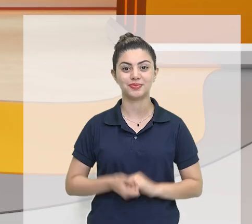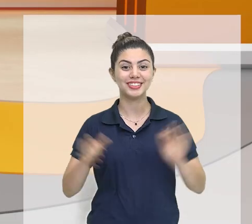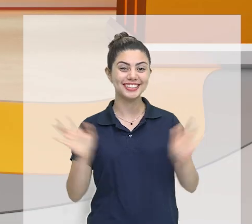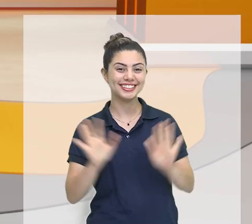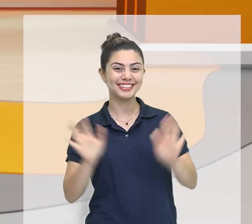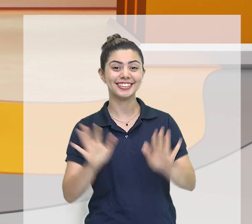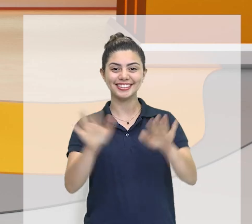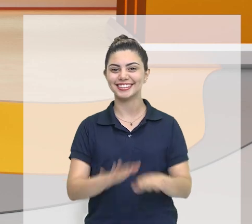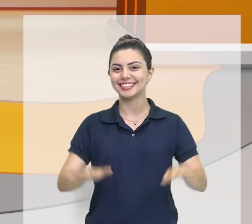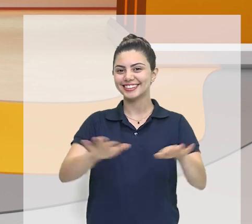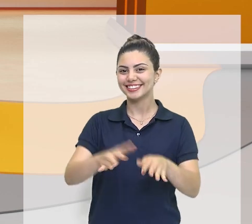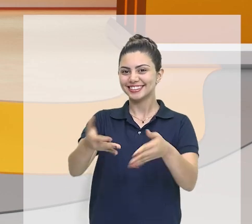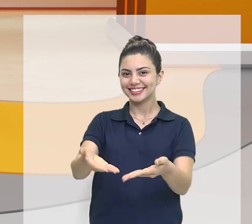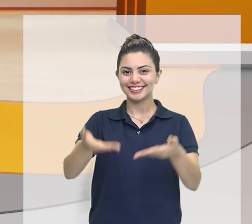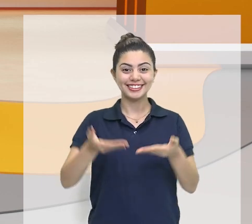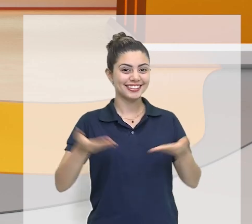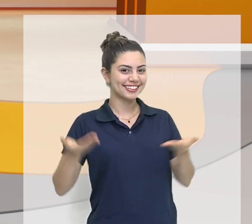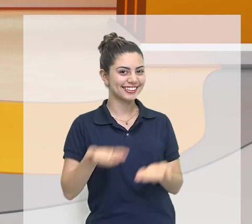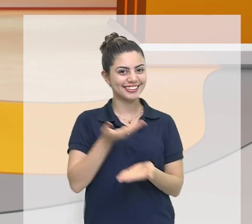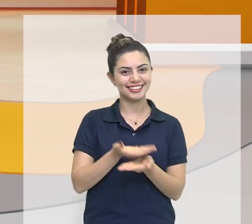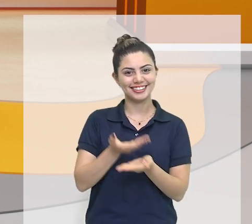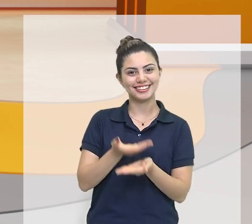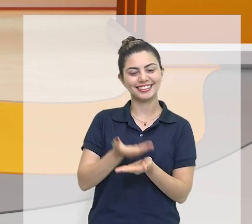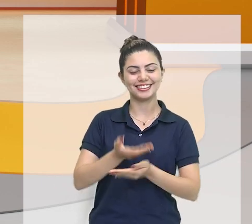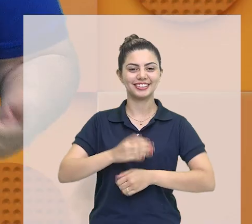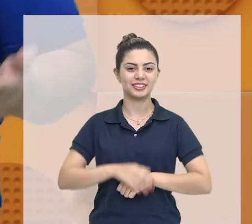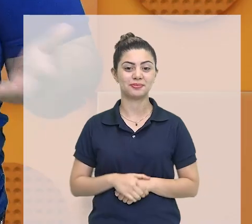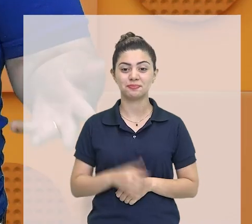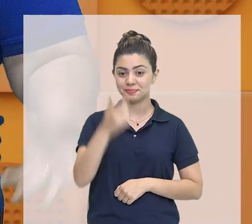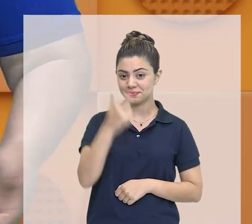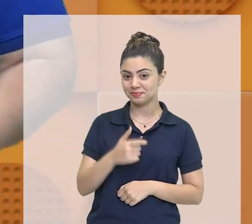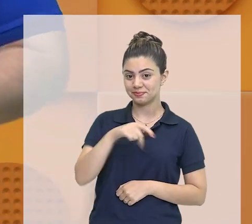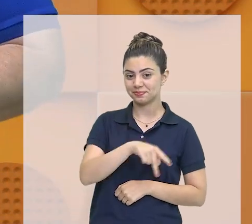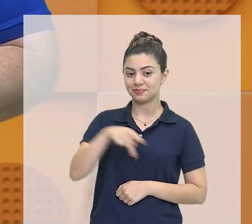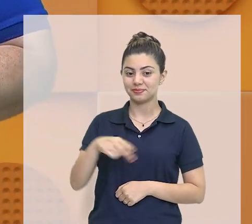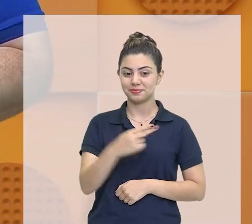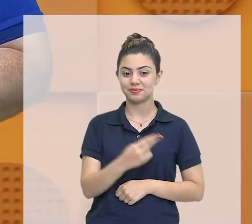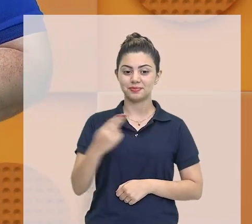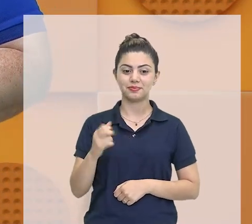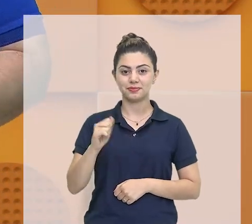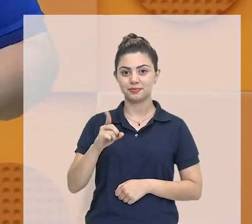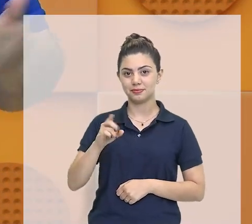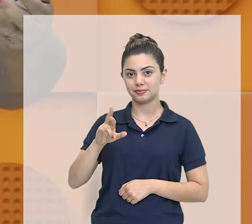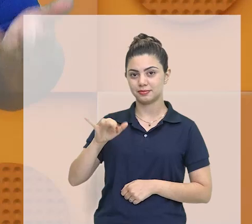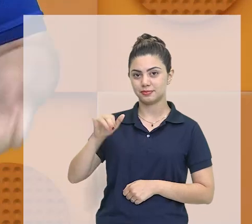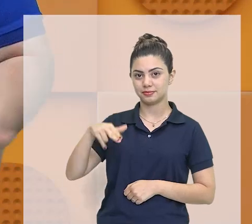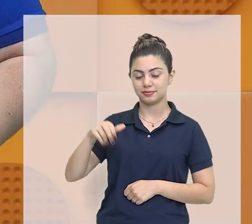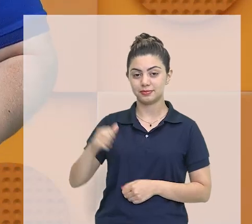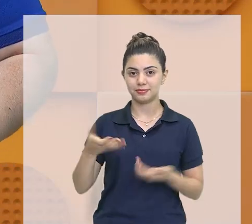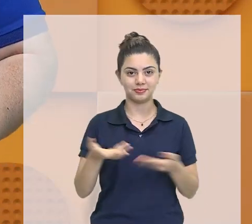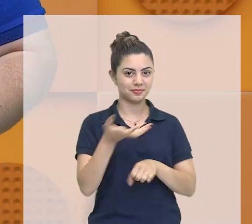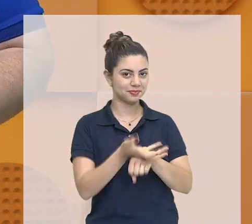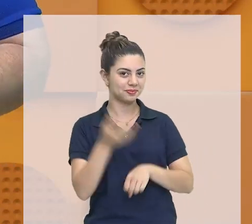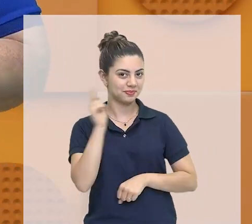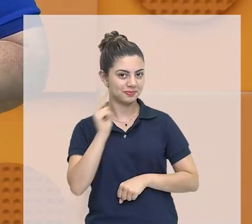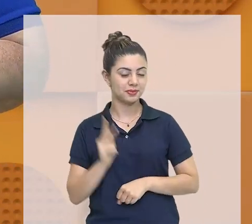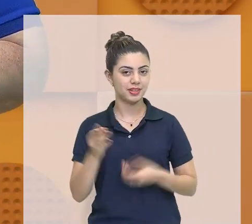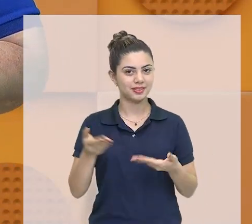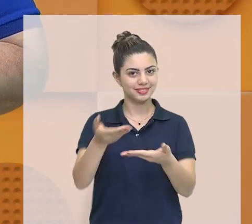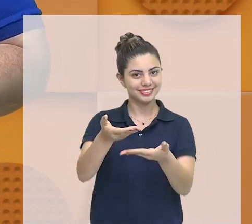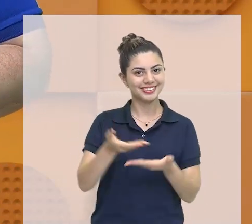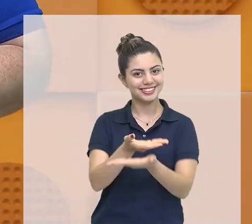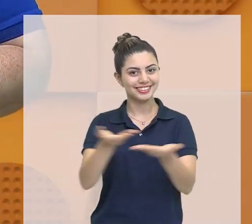Olá, meus queridos, sejam todos bem-vindos a mais uma aula. Eu sou a professora Adriana Cabral, do componente de História, e